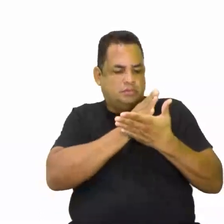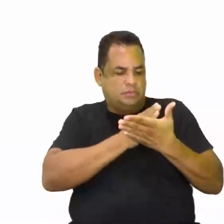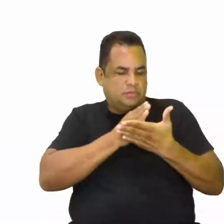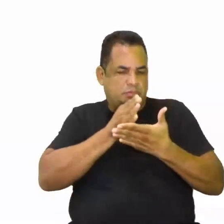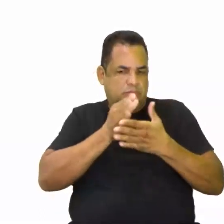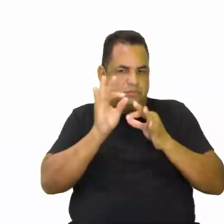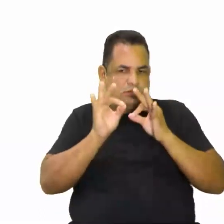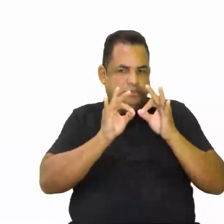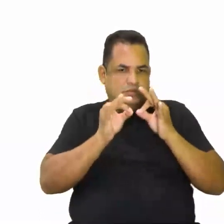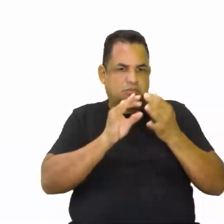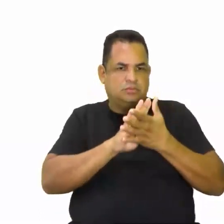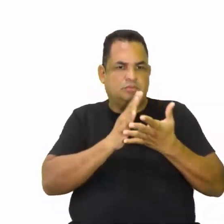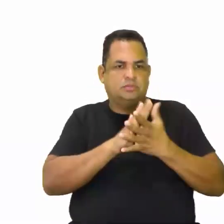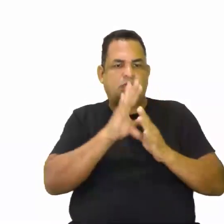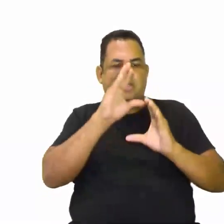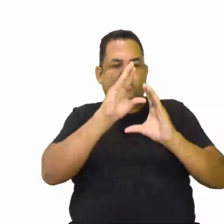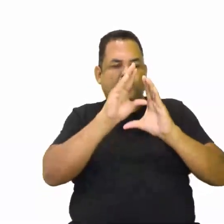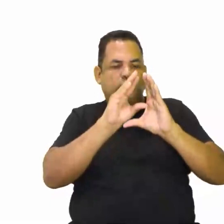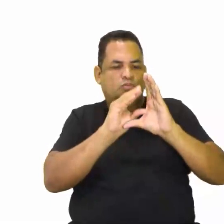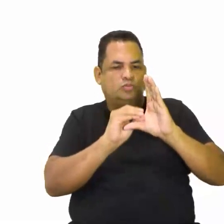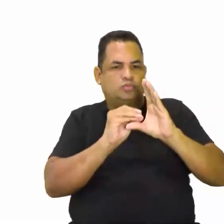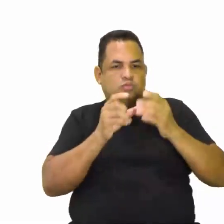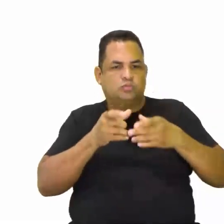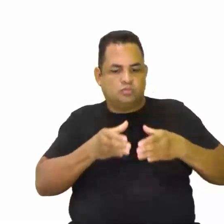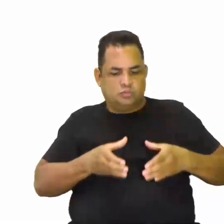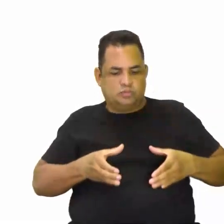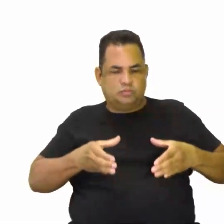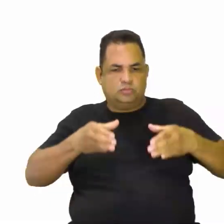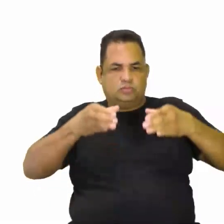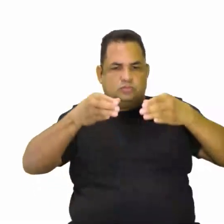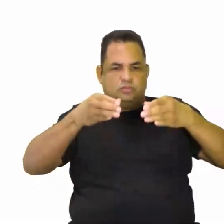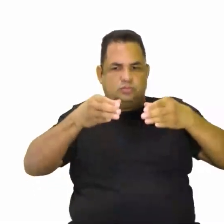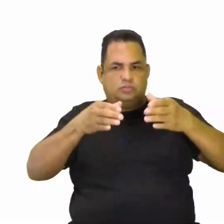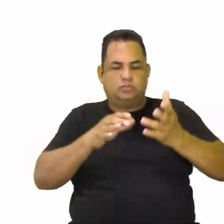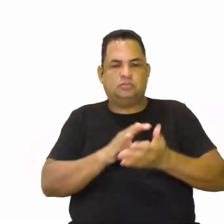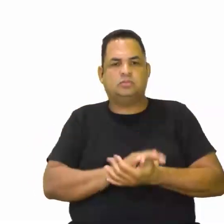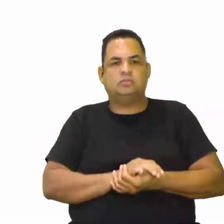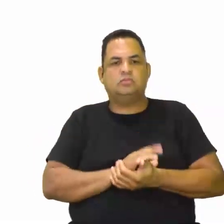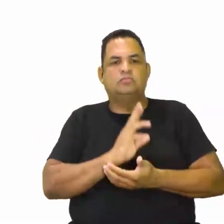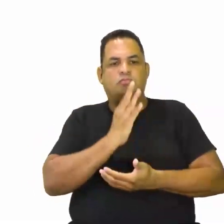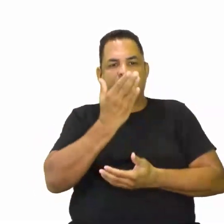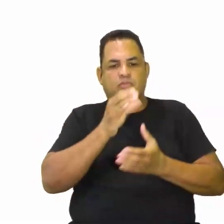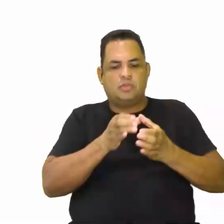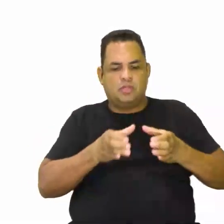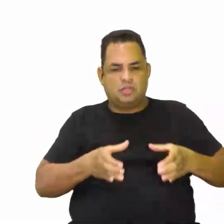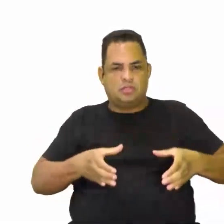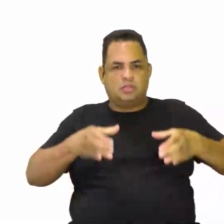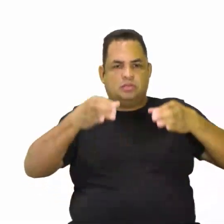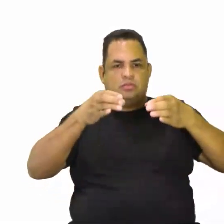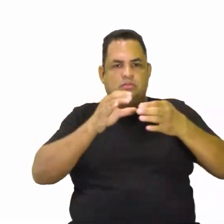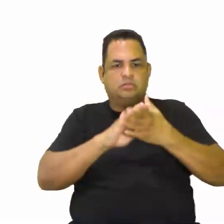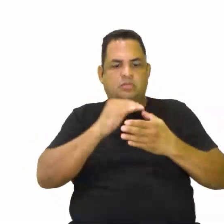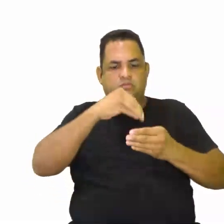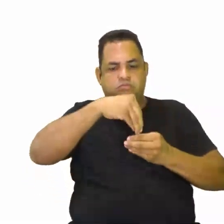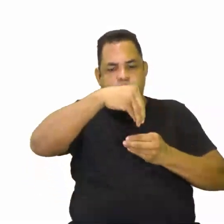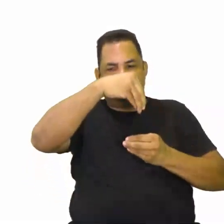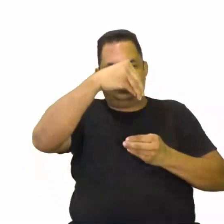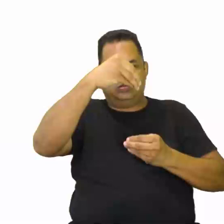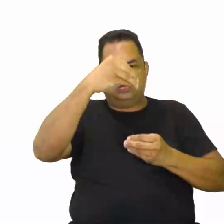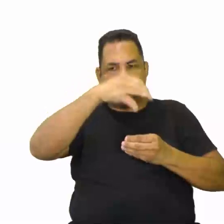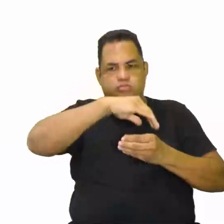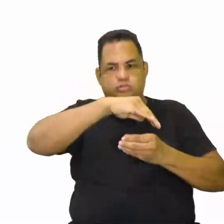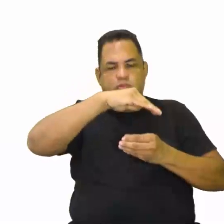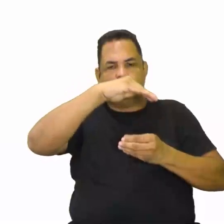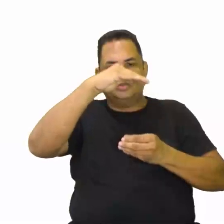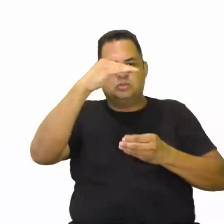né? E se decantam em um tanque seguinte. Nesse tanque, por transbordamento, a água